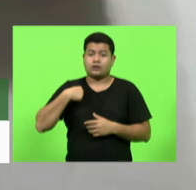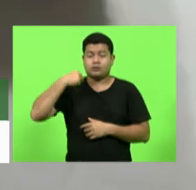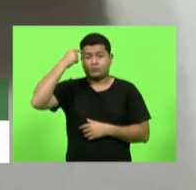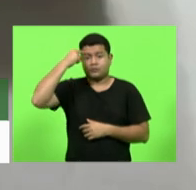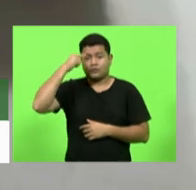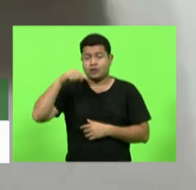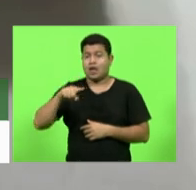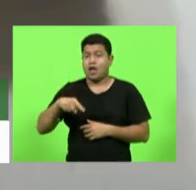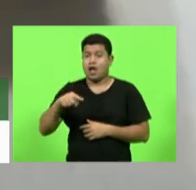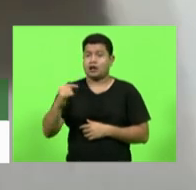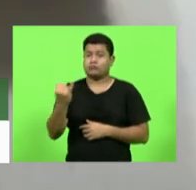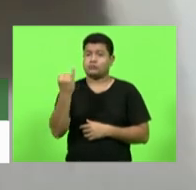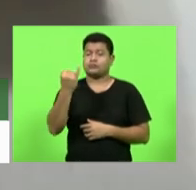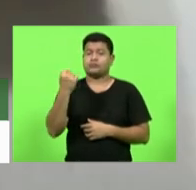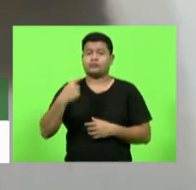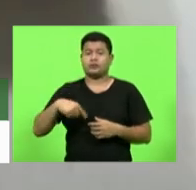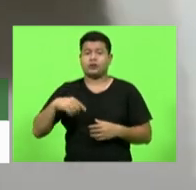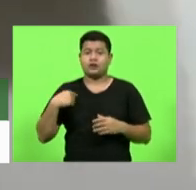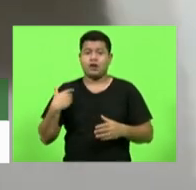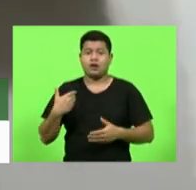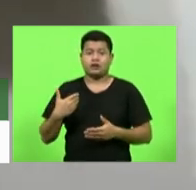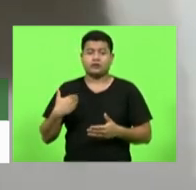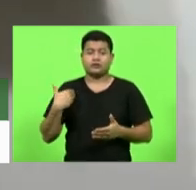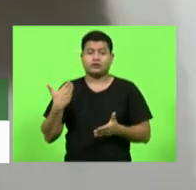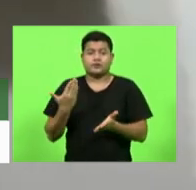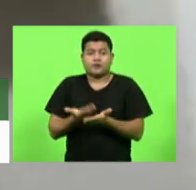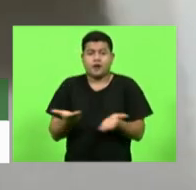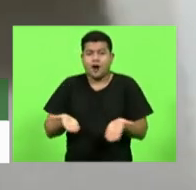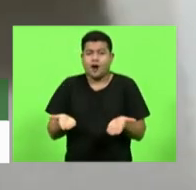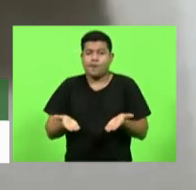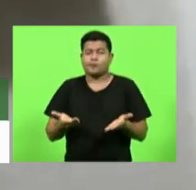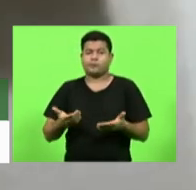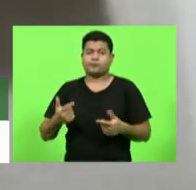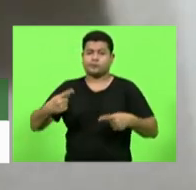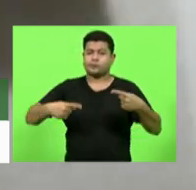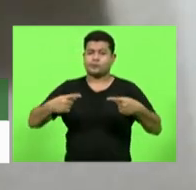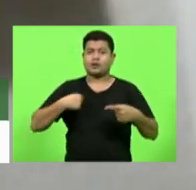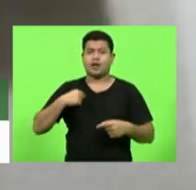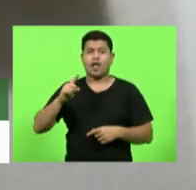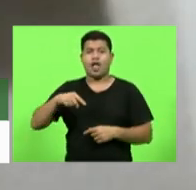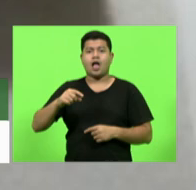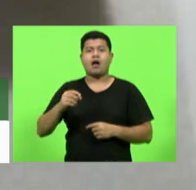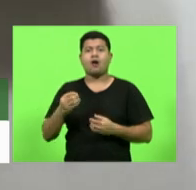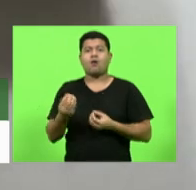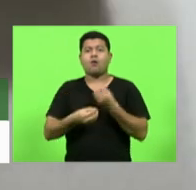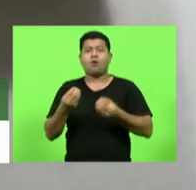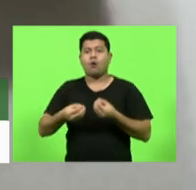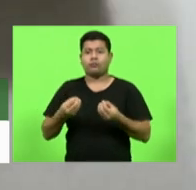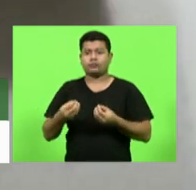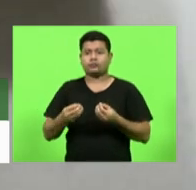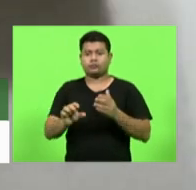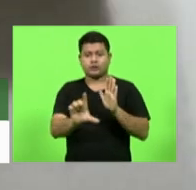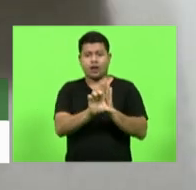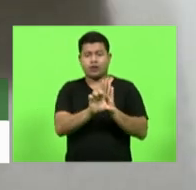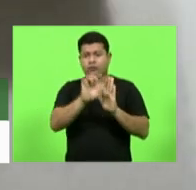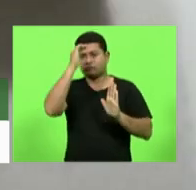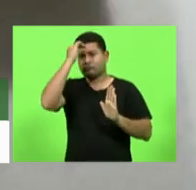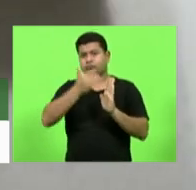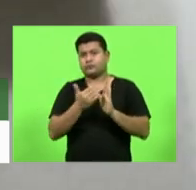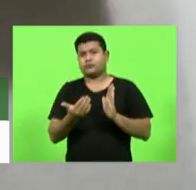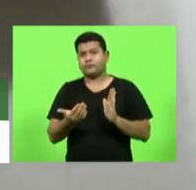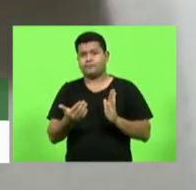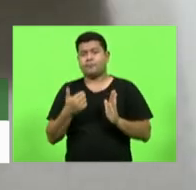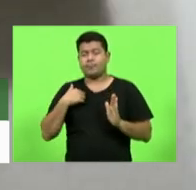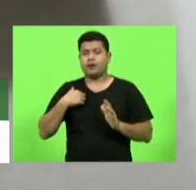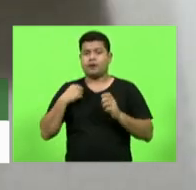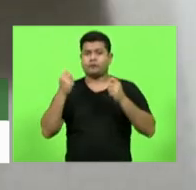possamos chegar nisso que nós estamos aqui discutindo, né? Como botar em prática a legislação. E eu vou retomar um pouco aqui o tema do Plano Estadual